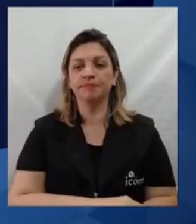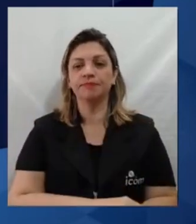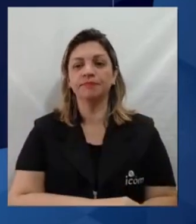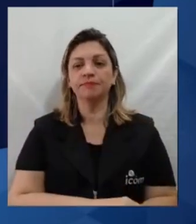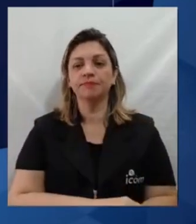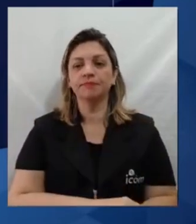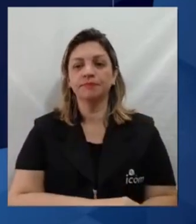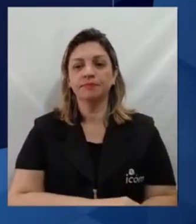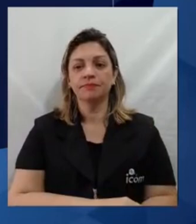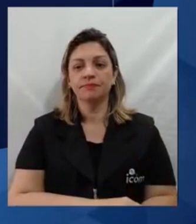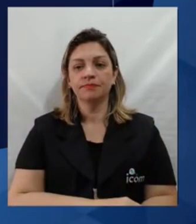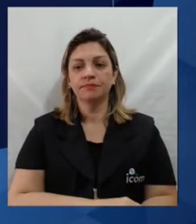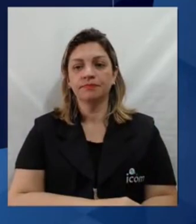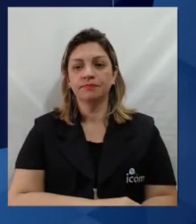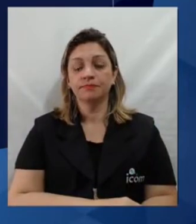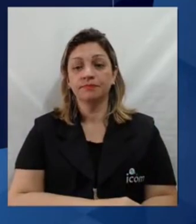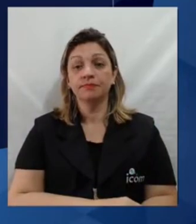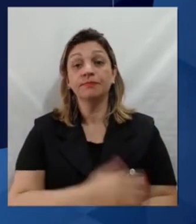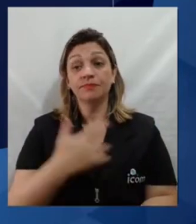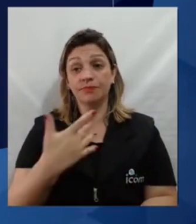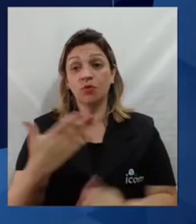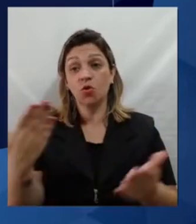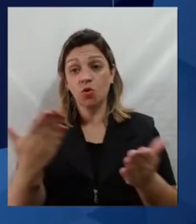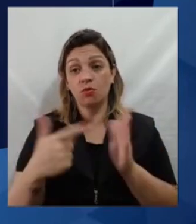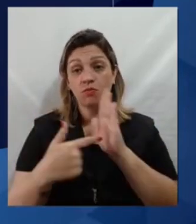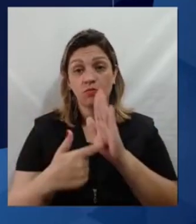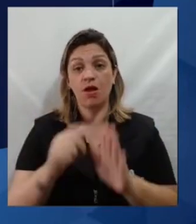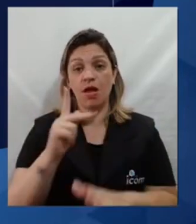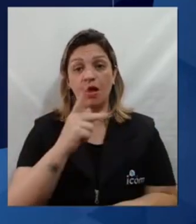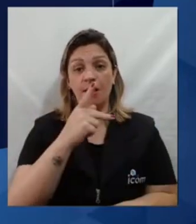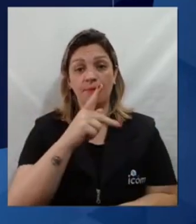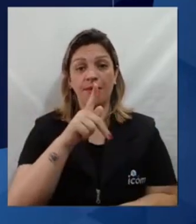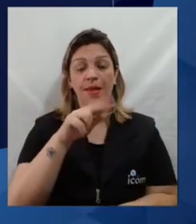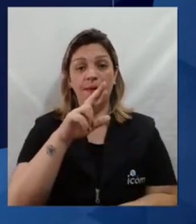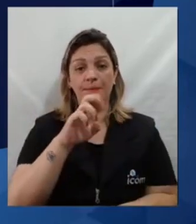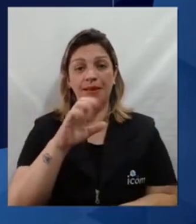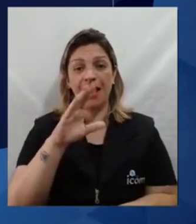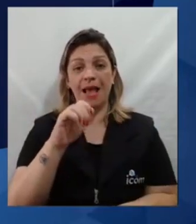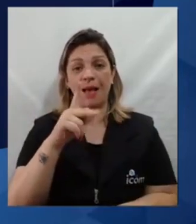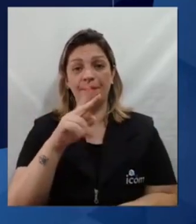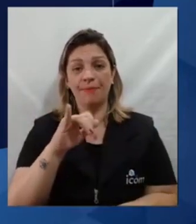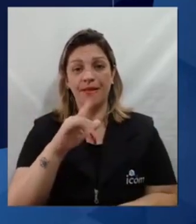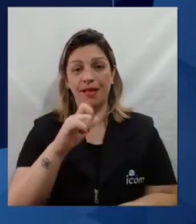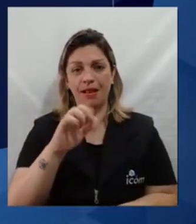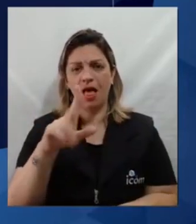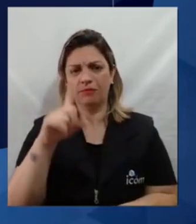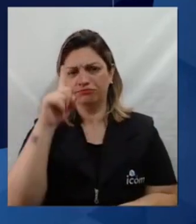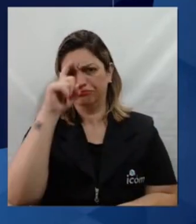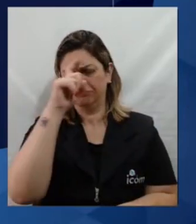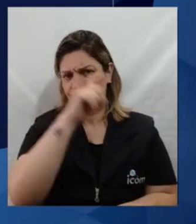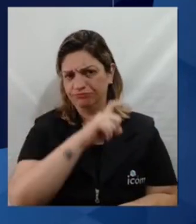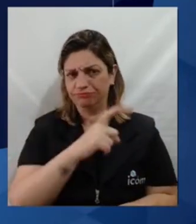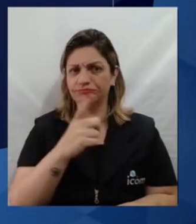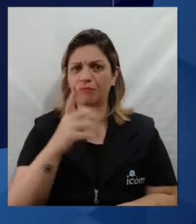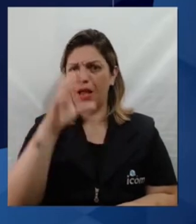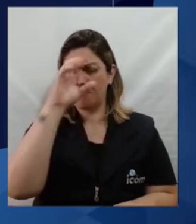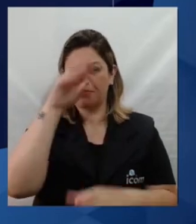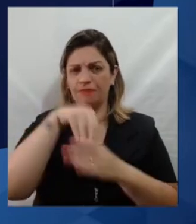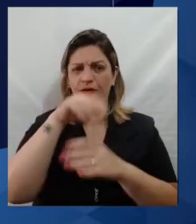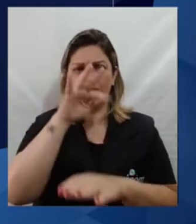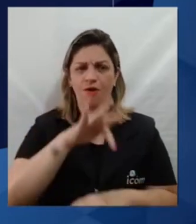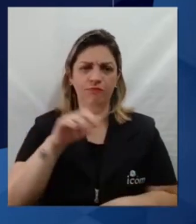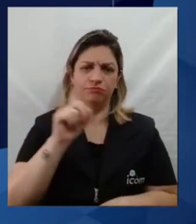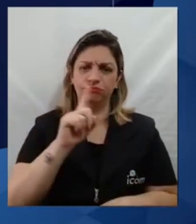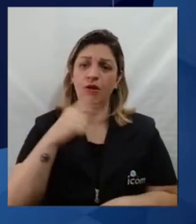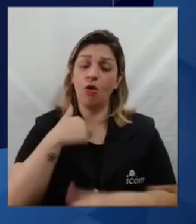O que eu queria trazer hoje aqui para vocês? A HP pré-capilar ela é uma doença rara, onde a gente não aprende na universidade. Eu aprendi quando eu comecei a